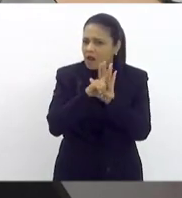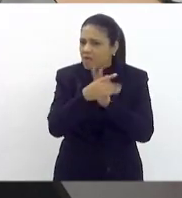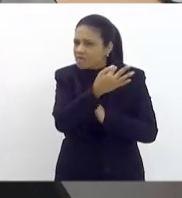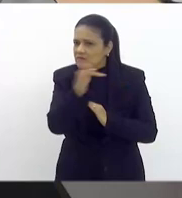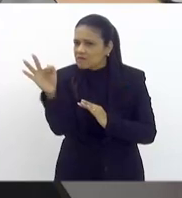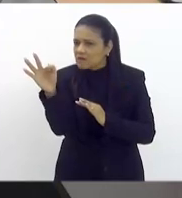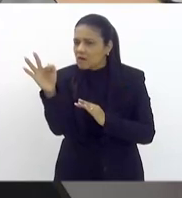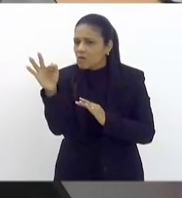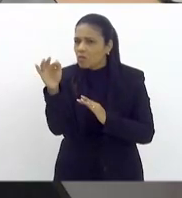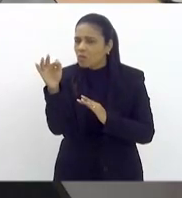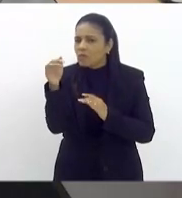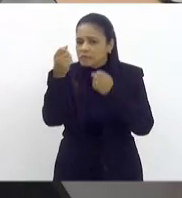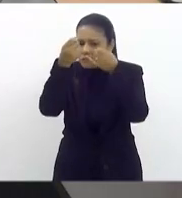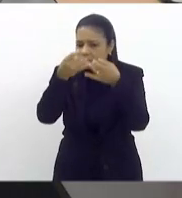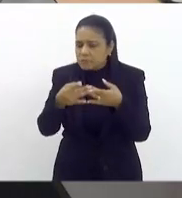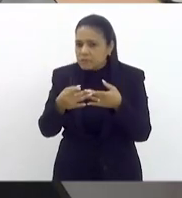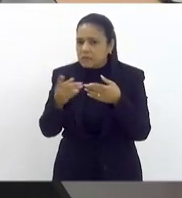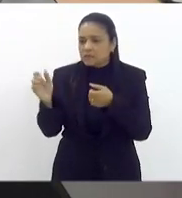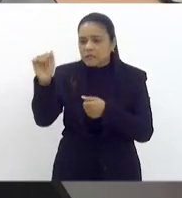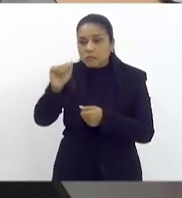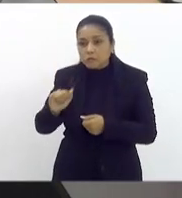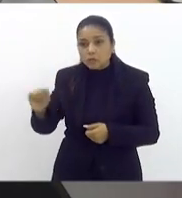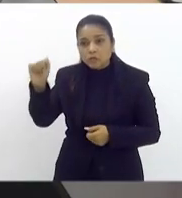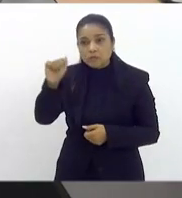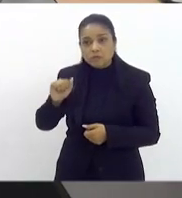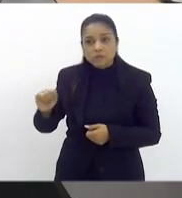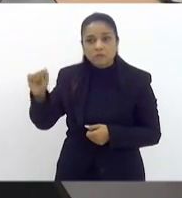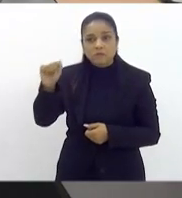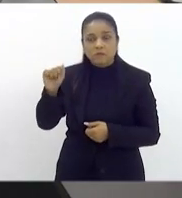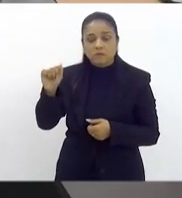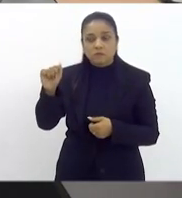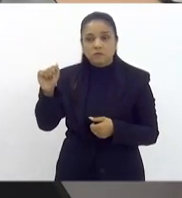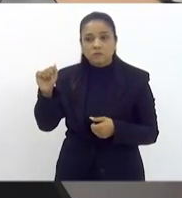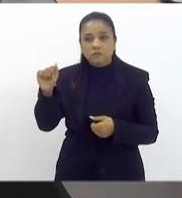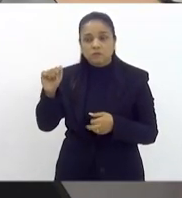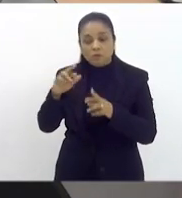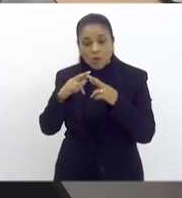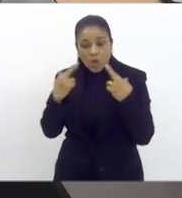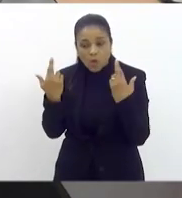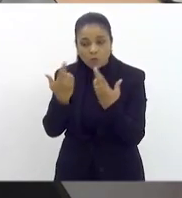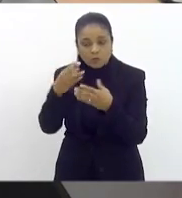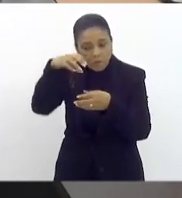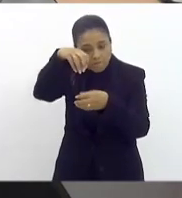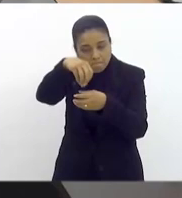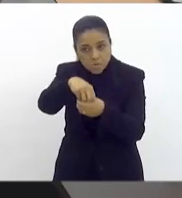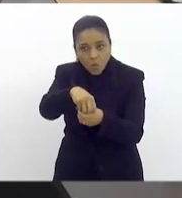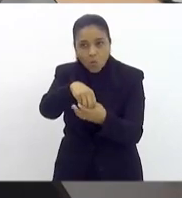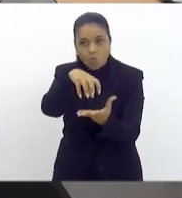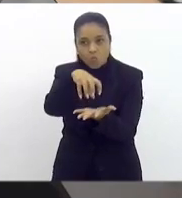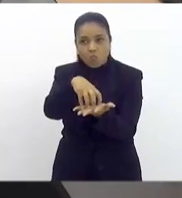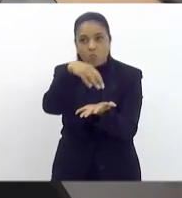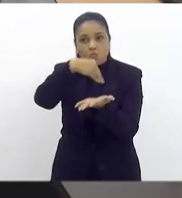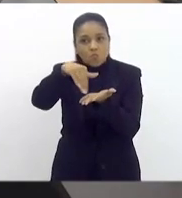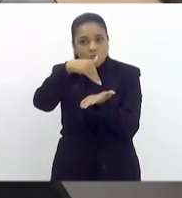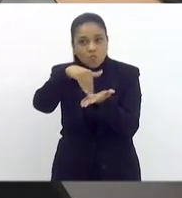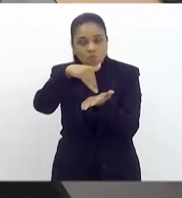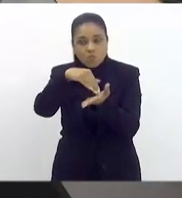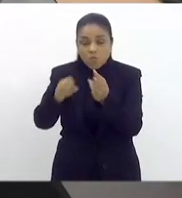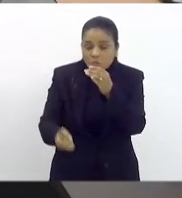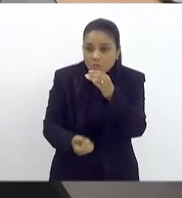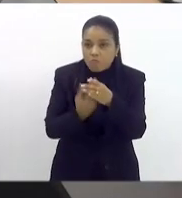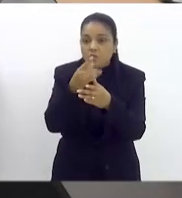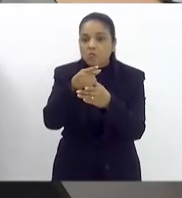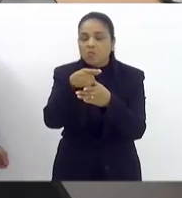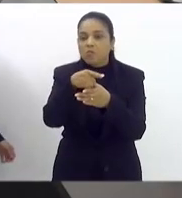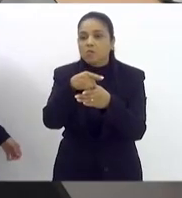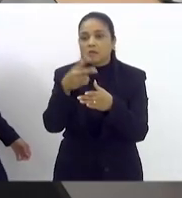federal diz que as associações serão reunidas num escritório central. Alguém criou esse escritório central. Com a natureza